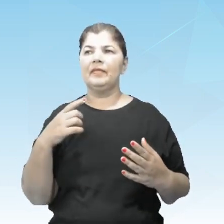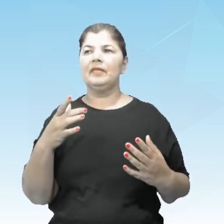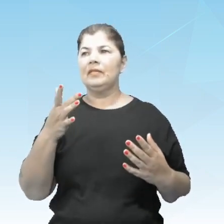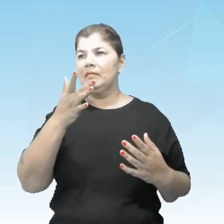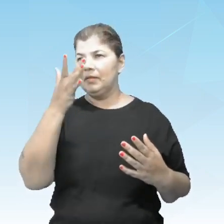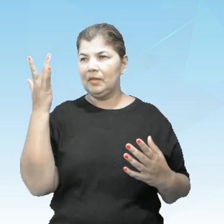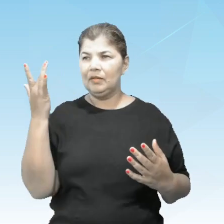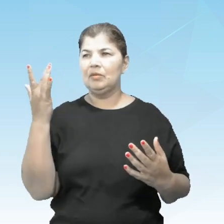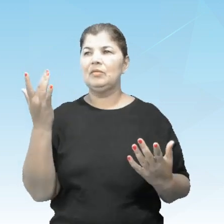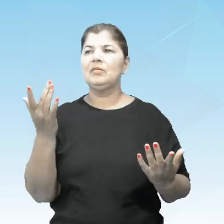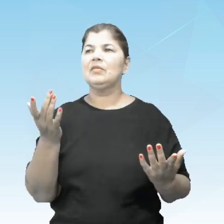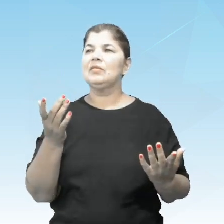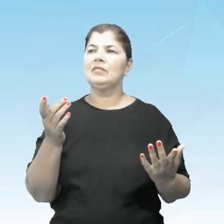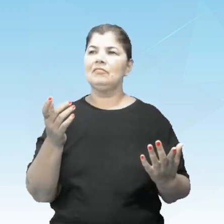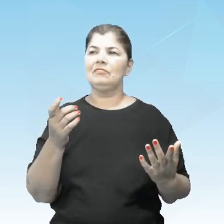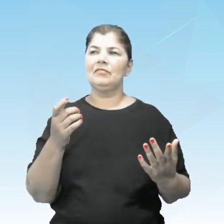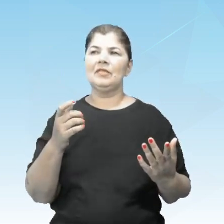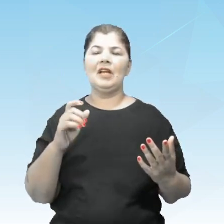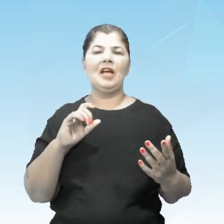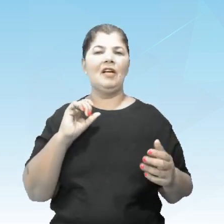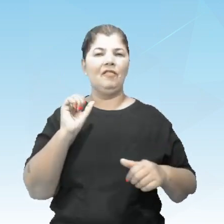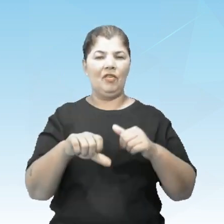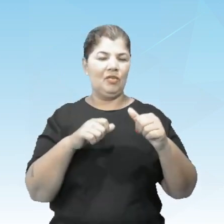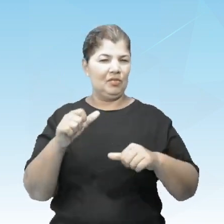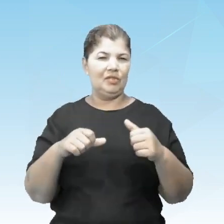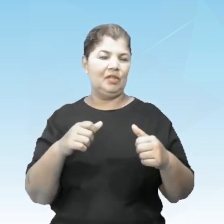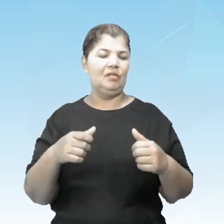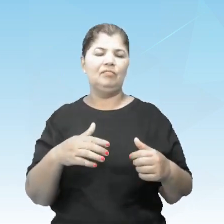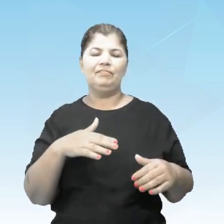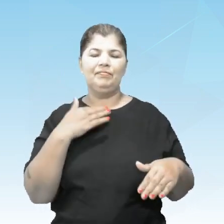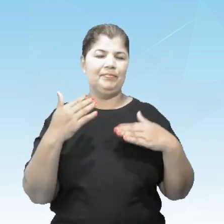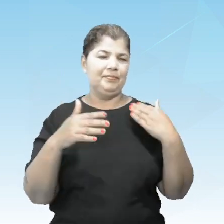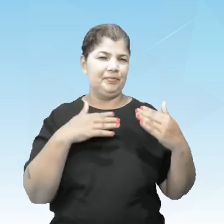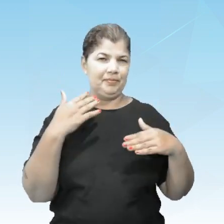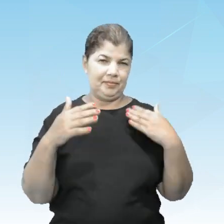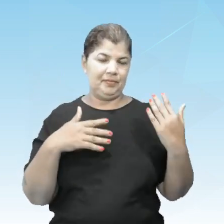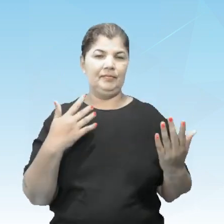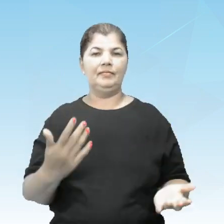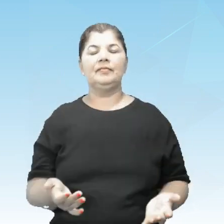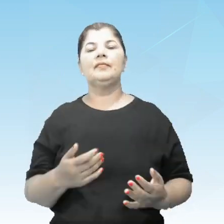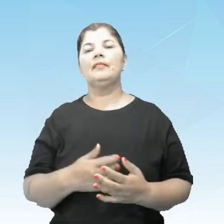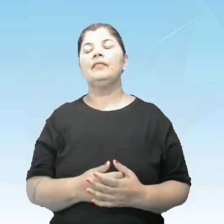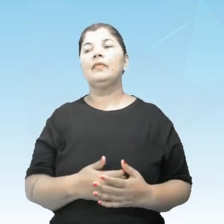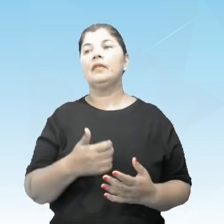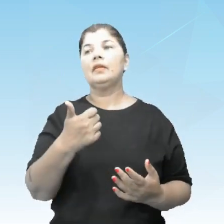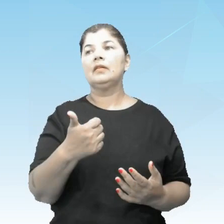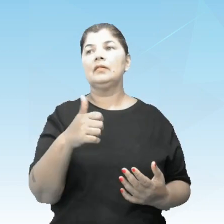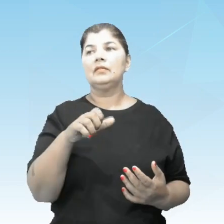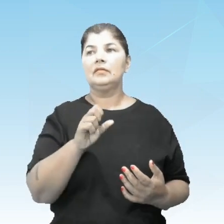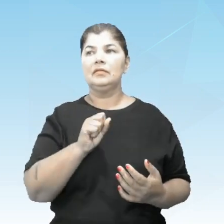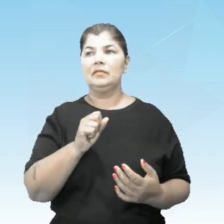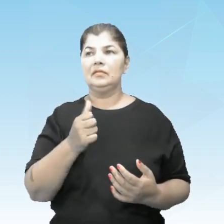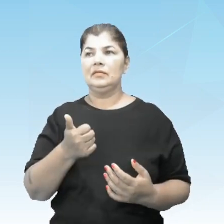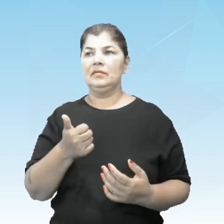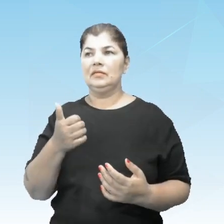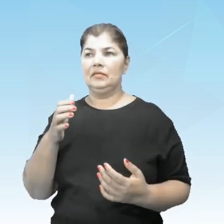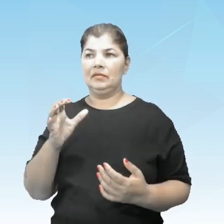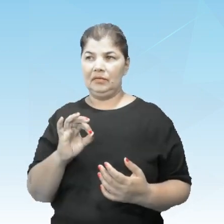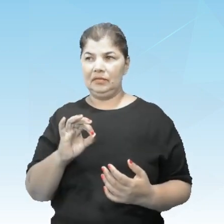sendo executados. Então, por volta de 1810, a América Espanhola ocupava boa parte do continente